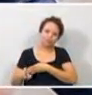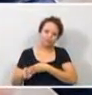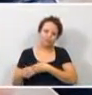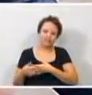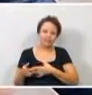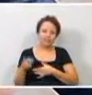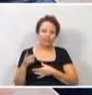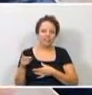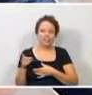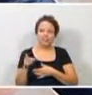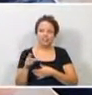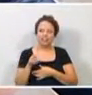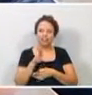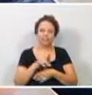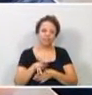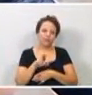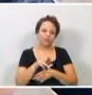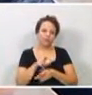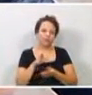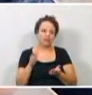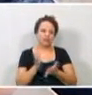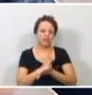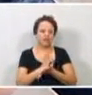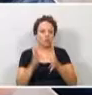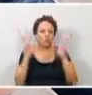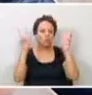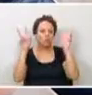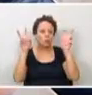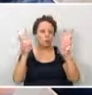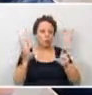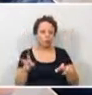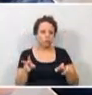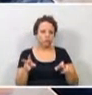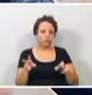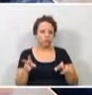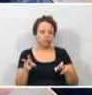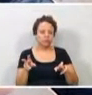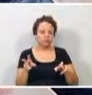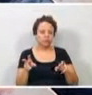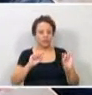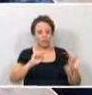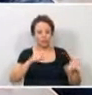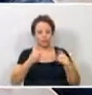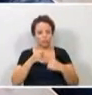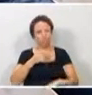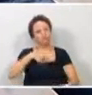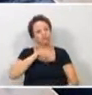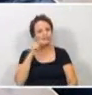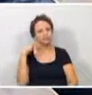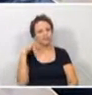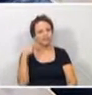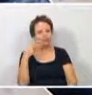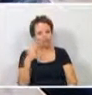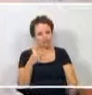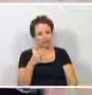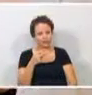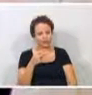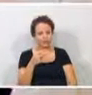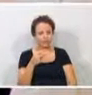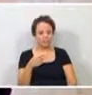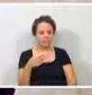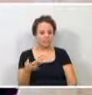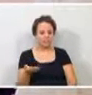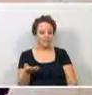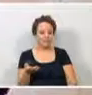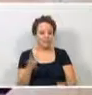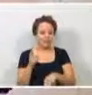com algumas questões alusivas a nós mesmos, vereadores. E,